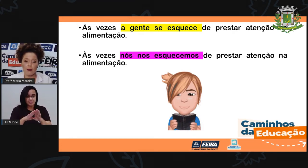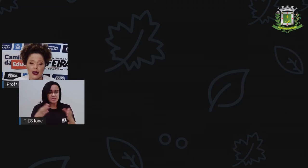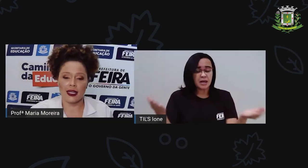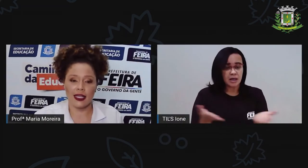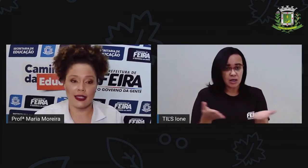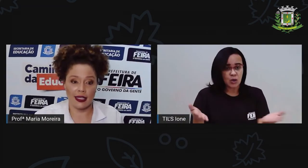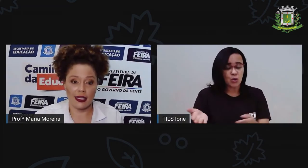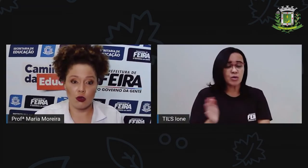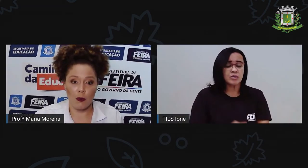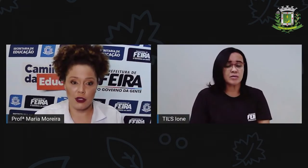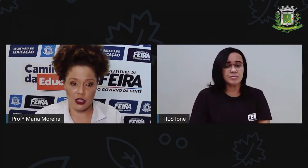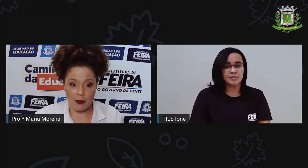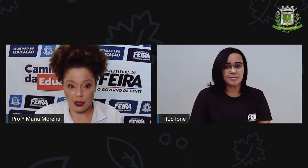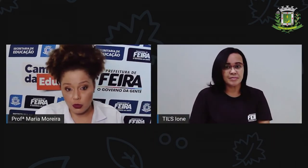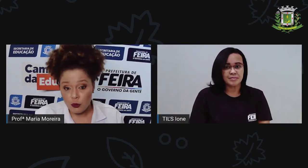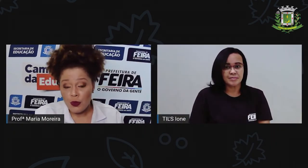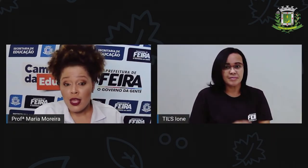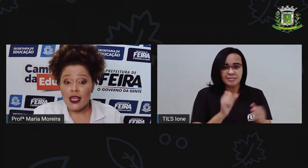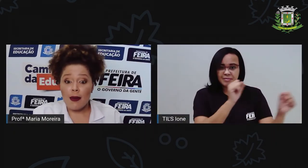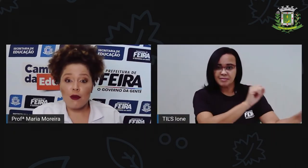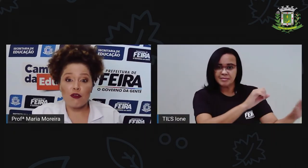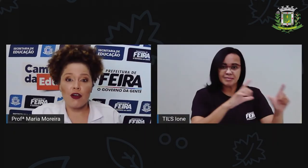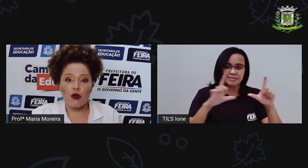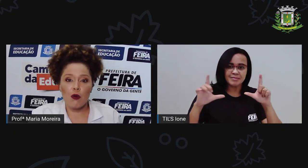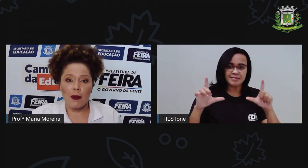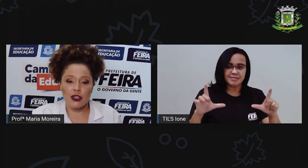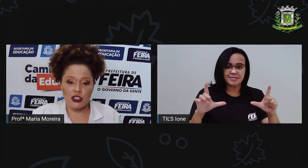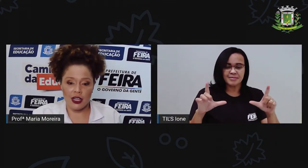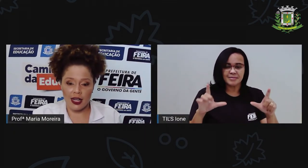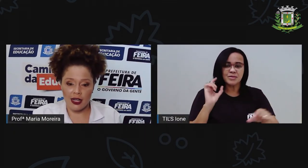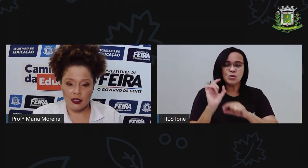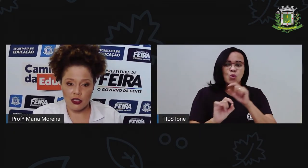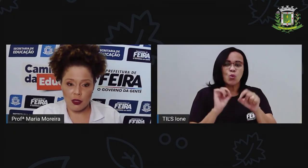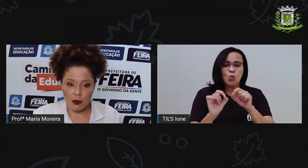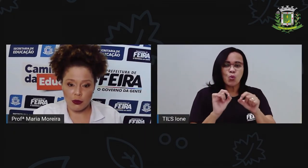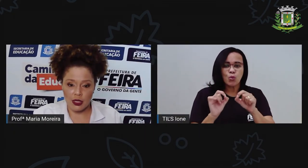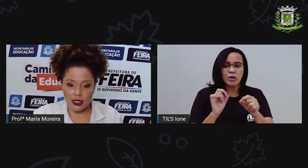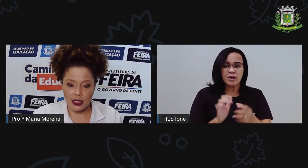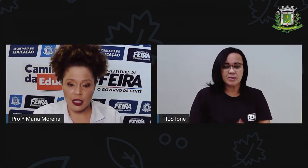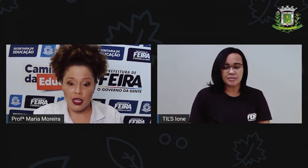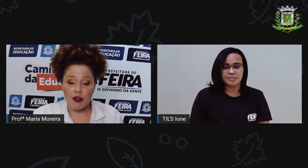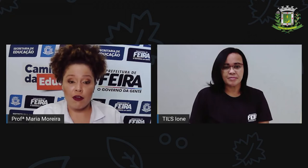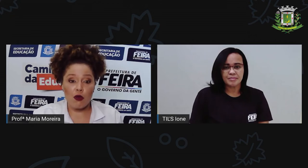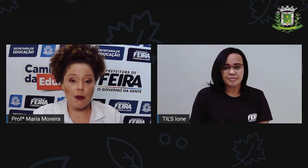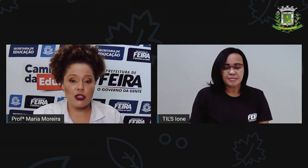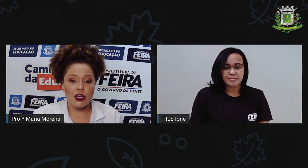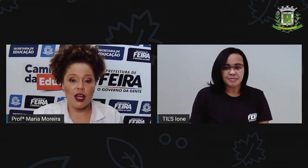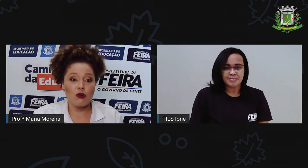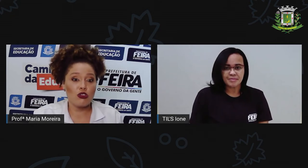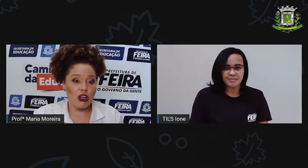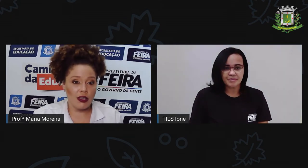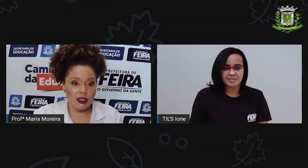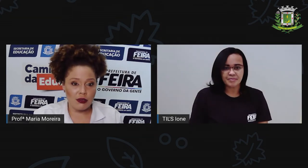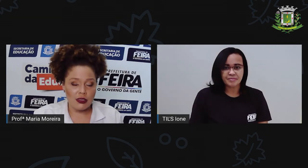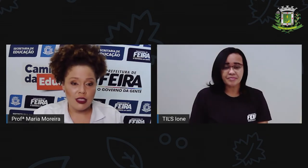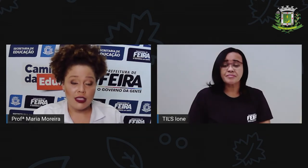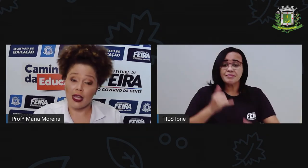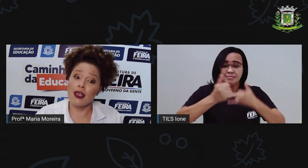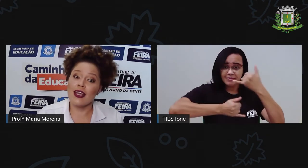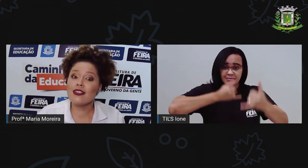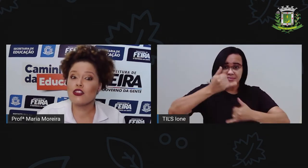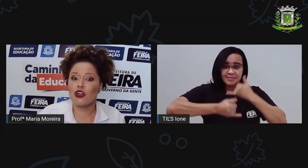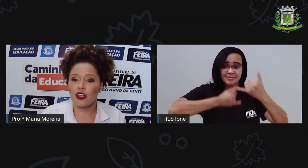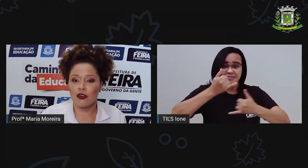Vai parar aqui a tela, o compartilhamento. E a prova vai compartilhar... Deixa para eu mudar aqui. Vai compartilhar os joguinhos.